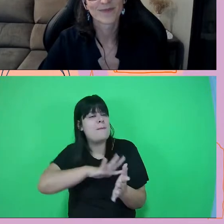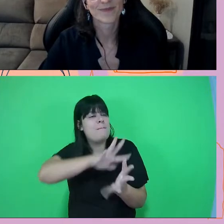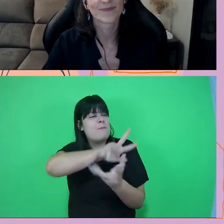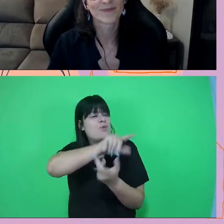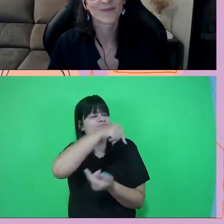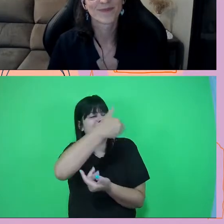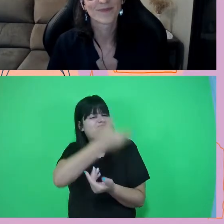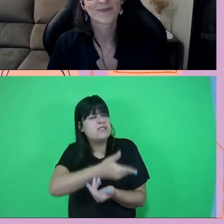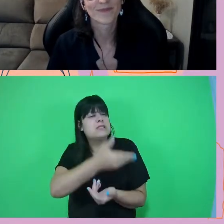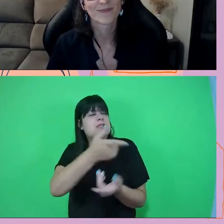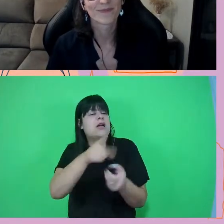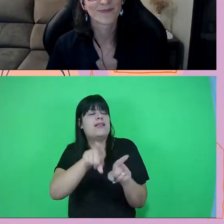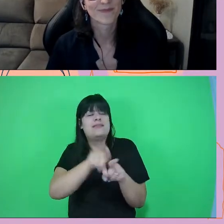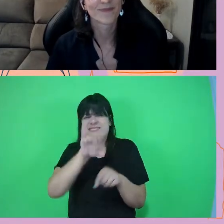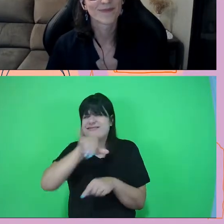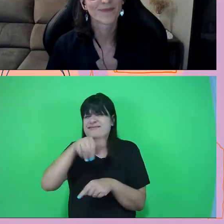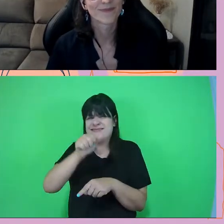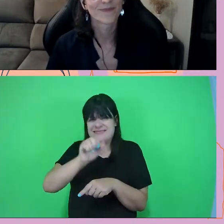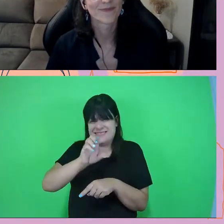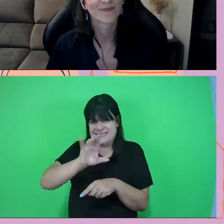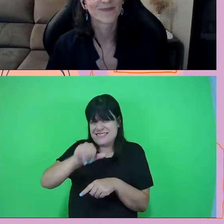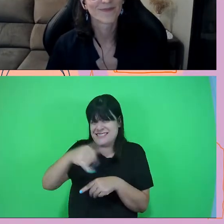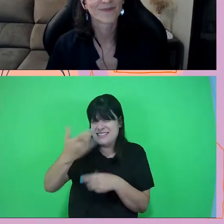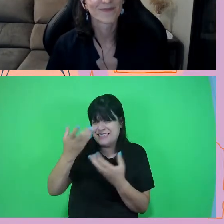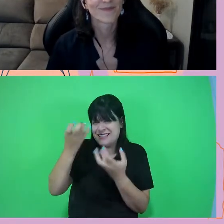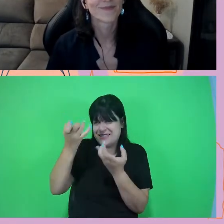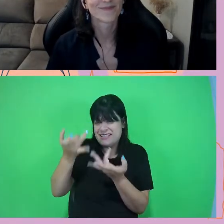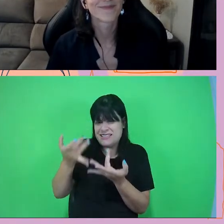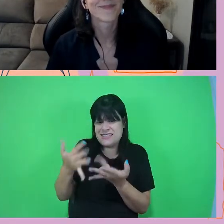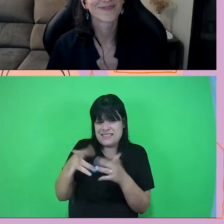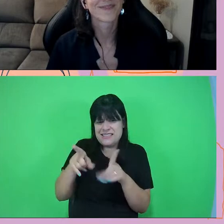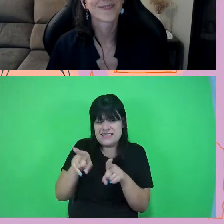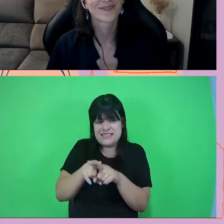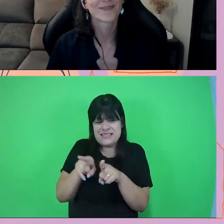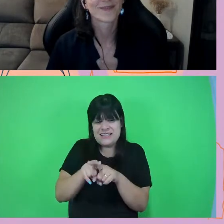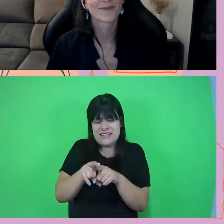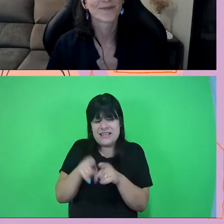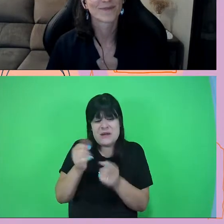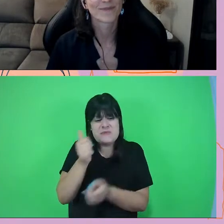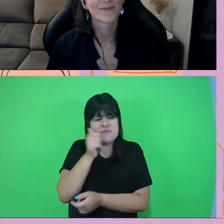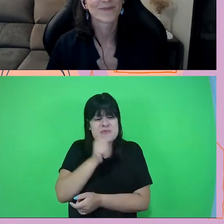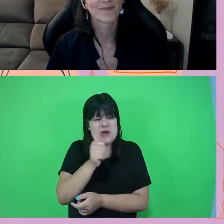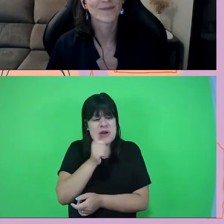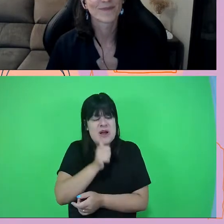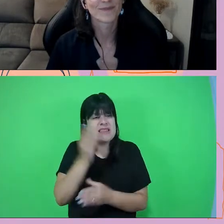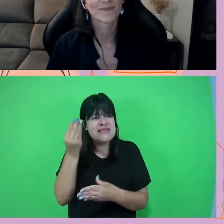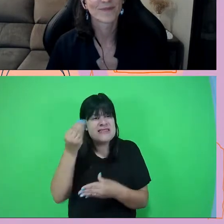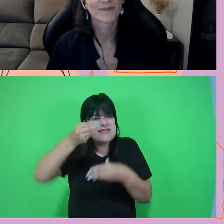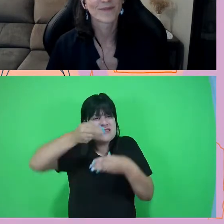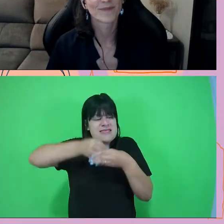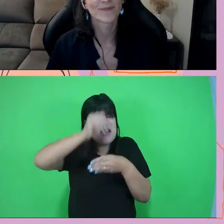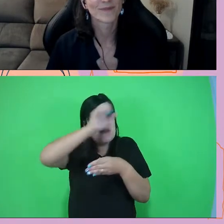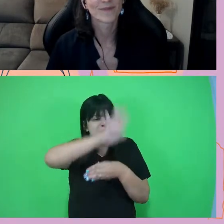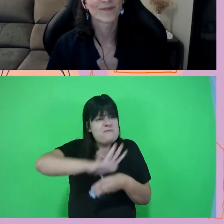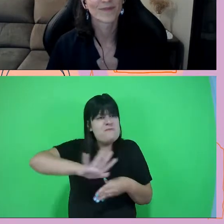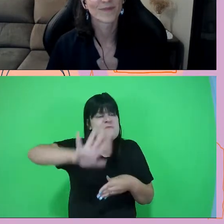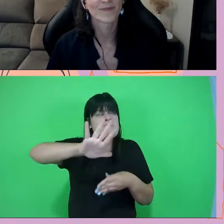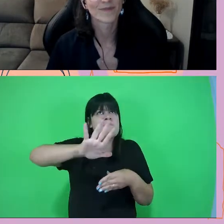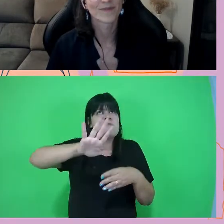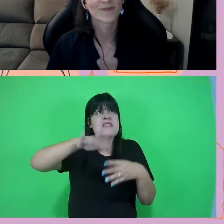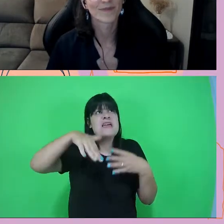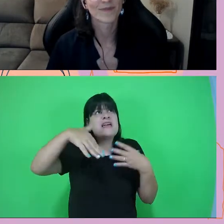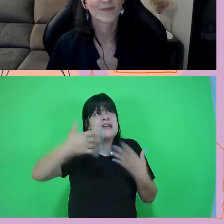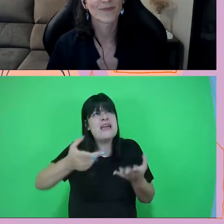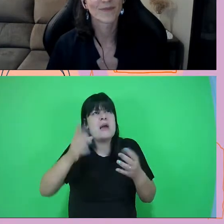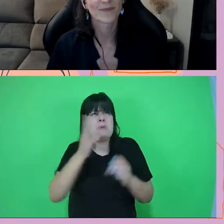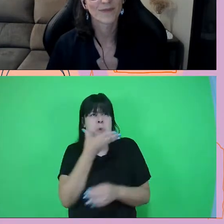como a Jaci, né, mesmo descreveu, né, a mulher dentro do cenário, né, aí que é considerado